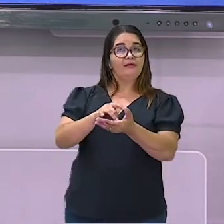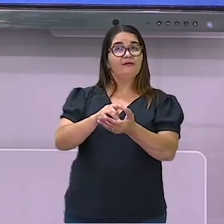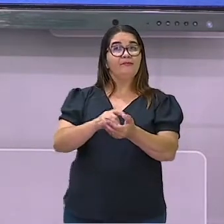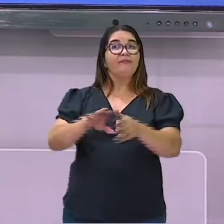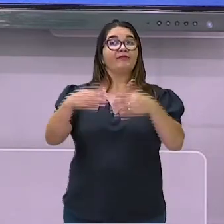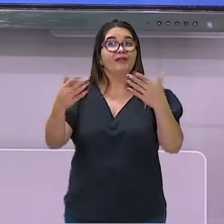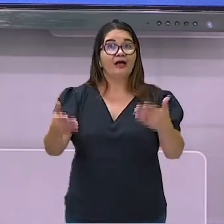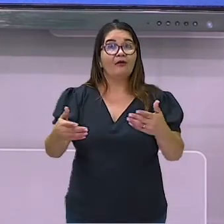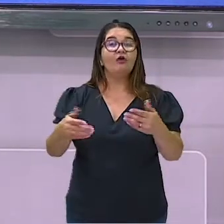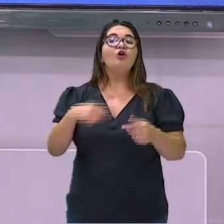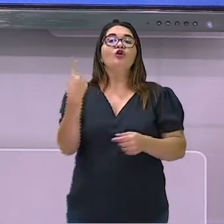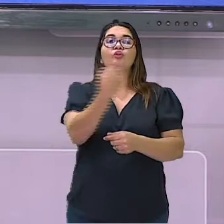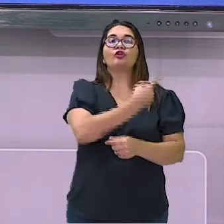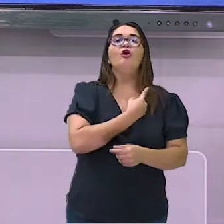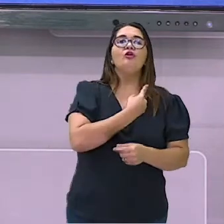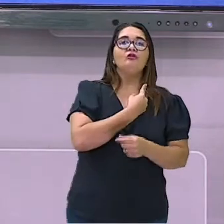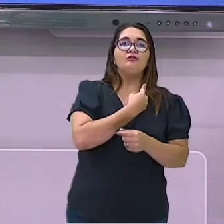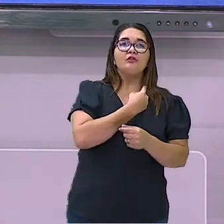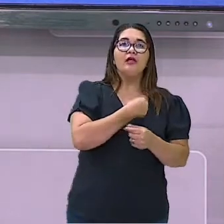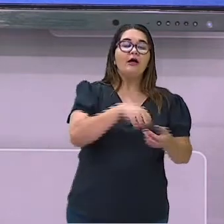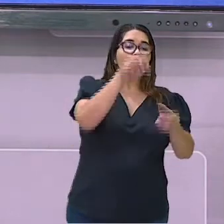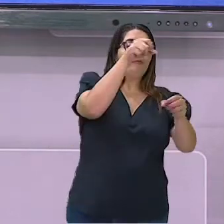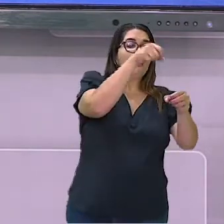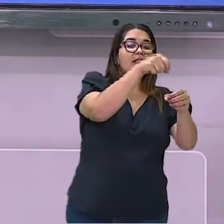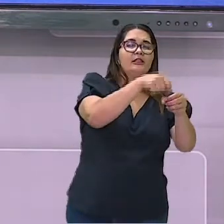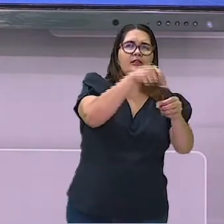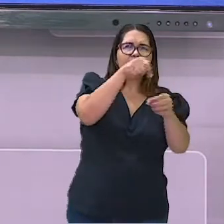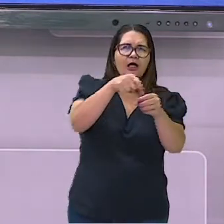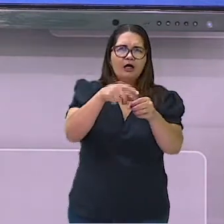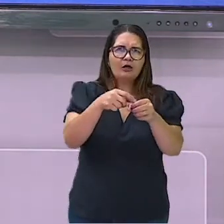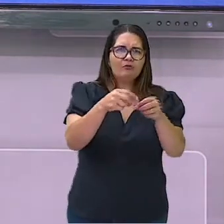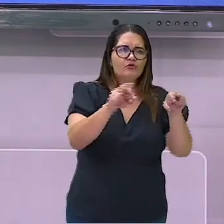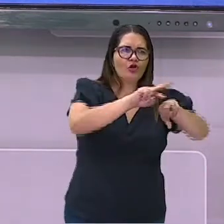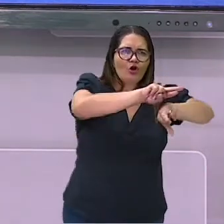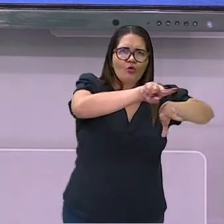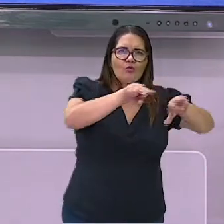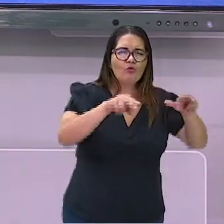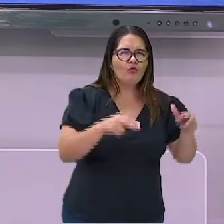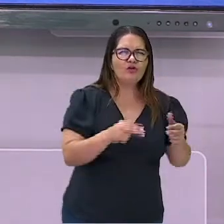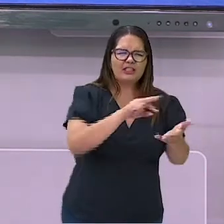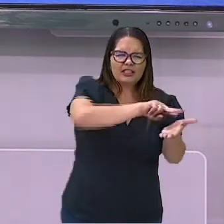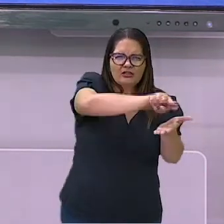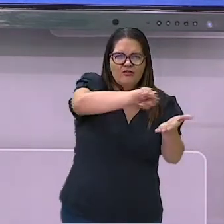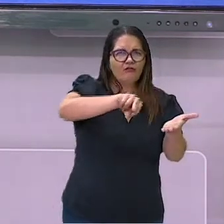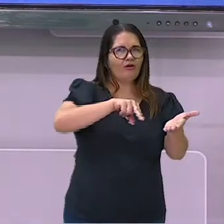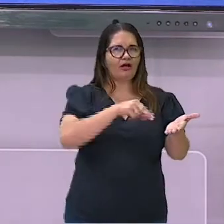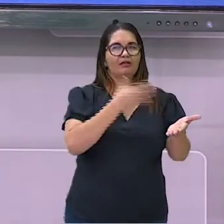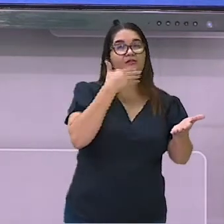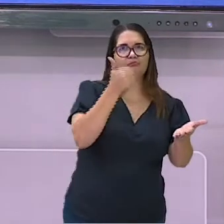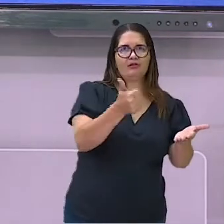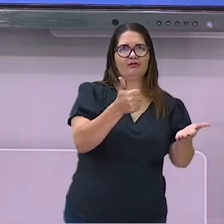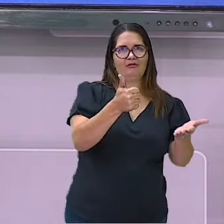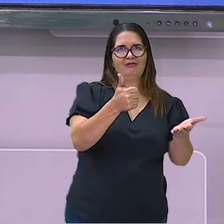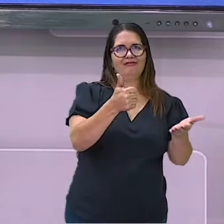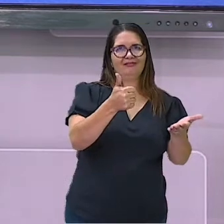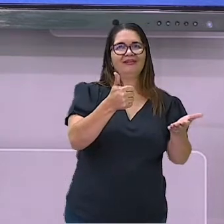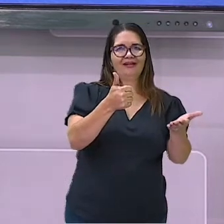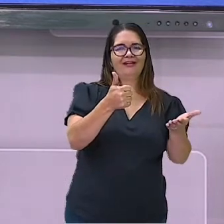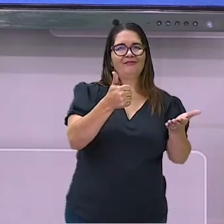terceira linha. Ou seja, o que não serve para exportação,